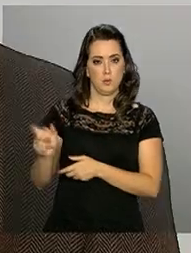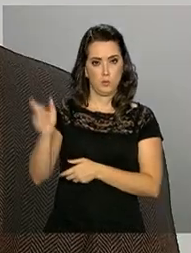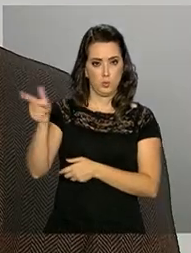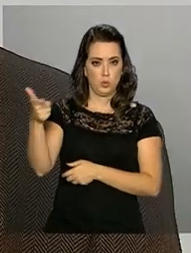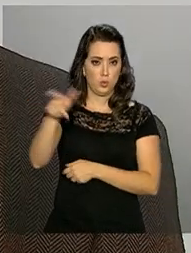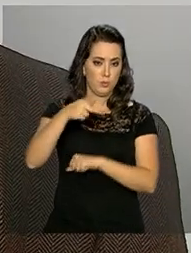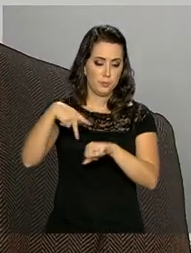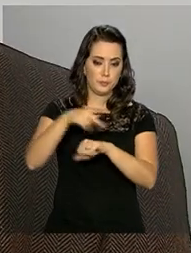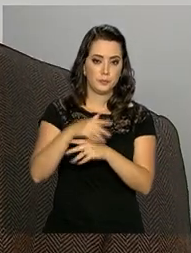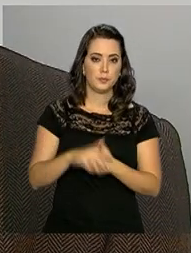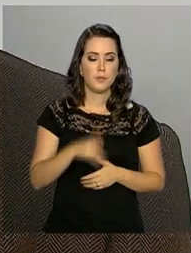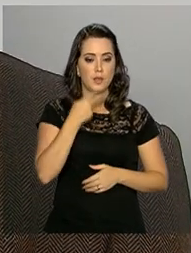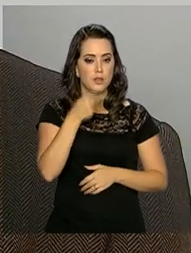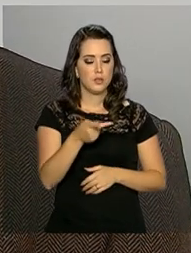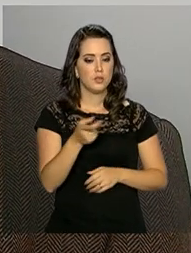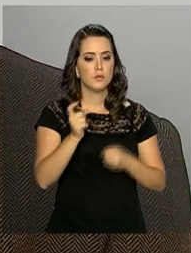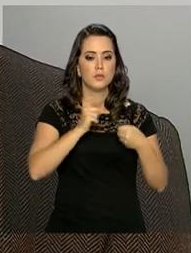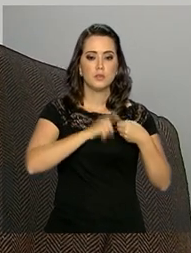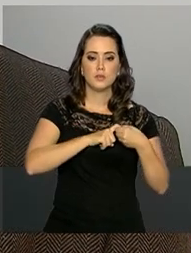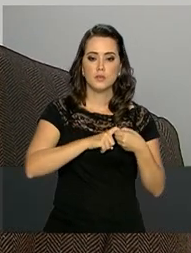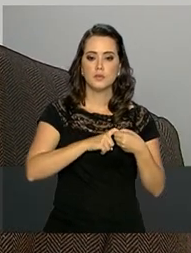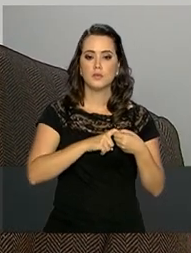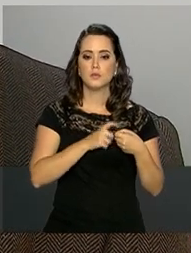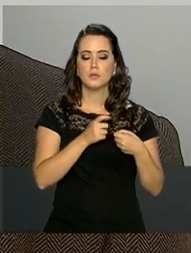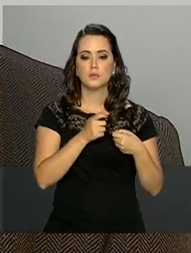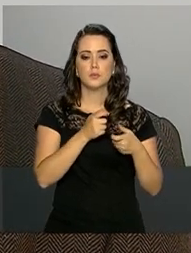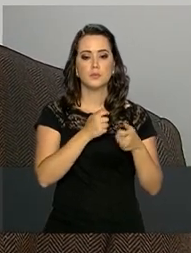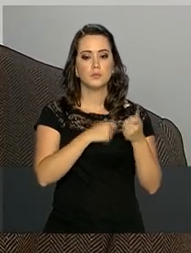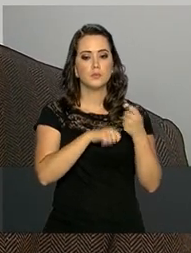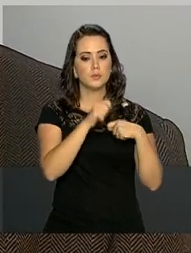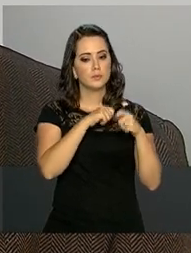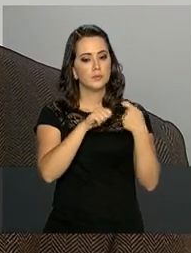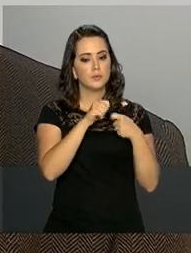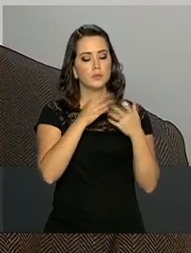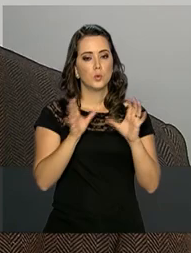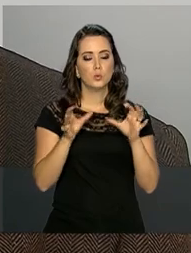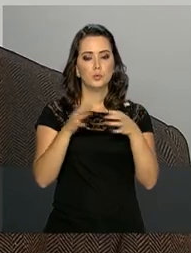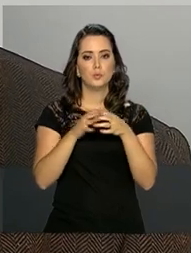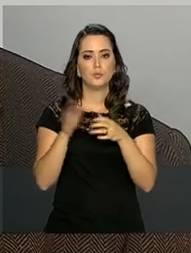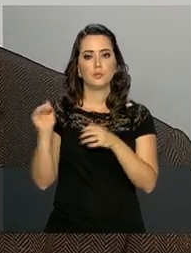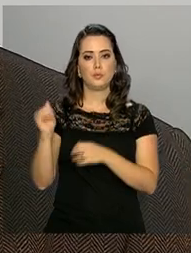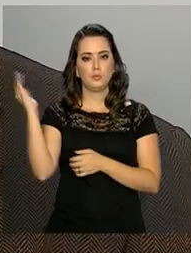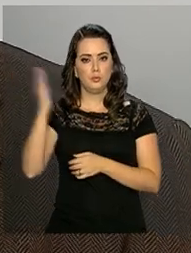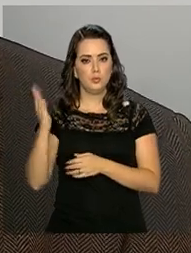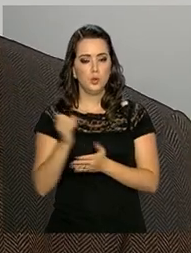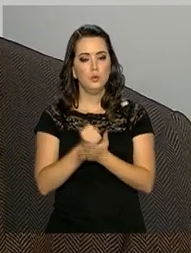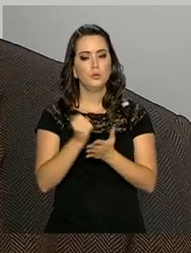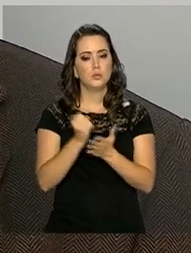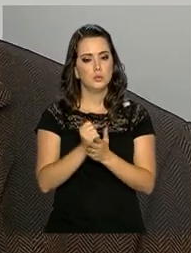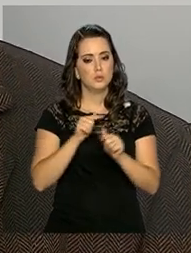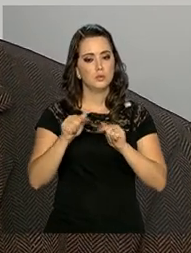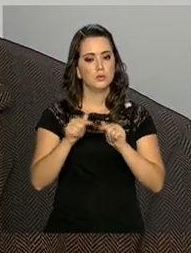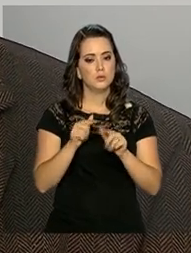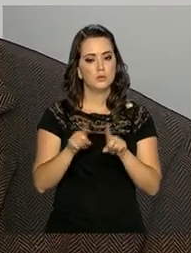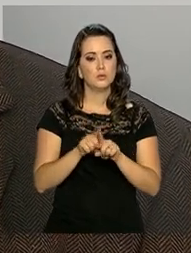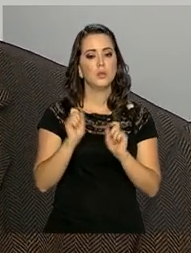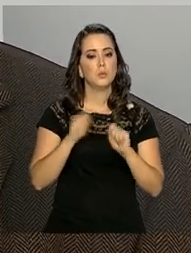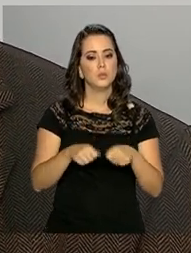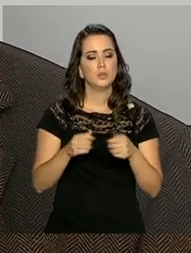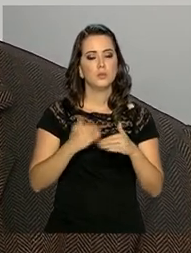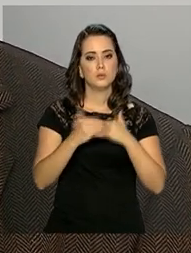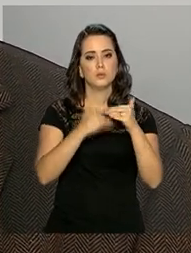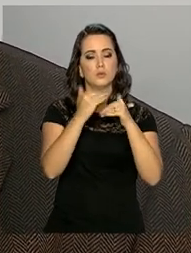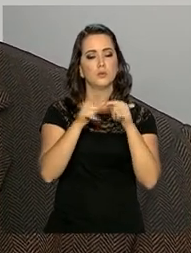obra. A gente destaca a recuperação da força de trabalho imigrante no mercado de trabalho formal, recuperando postos de trabalho